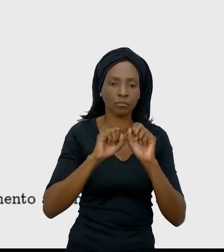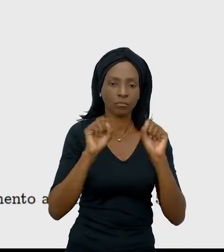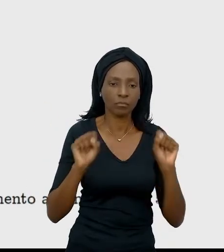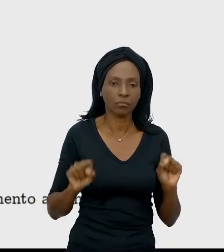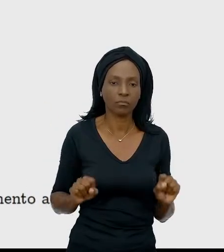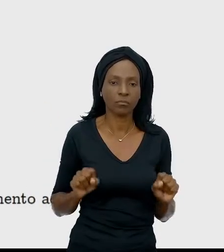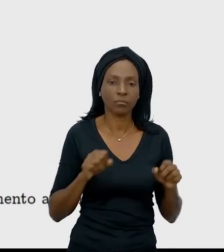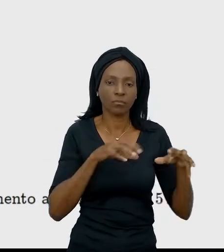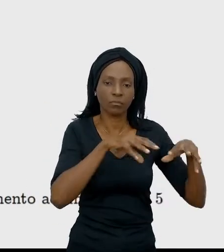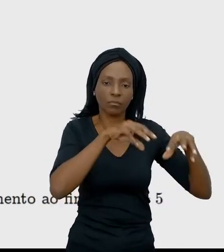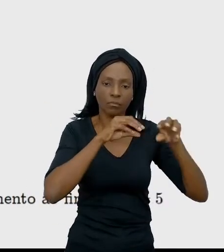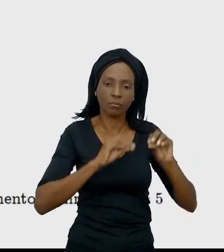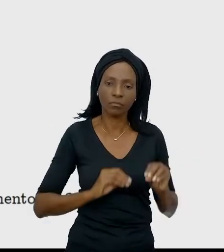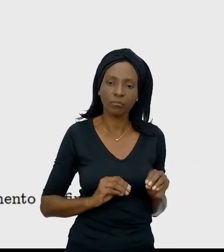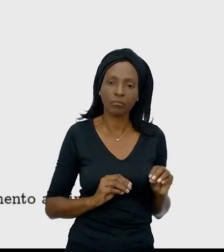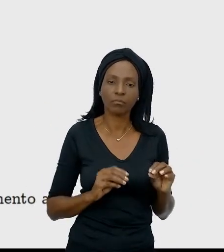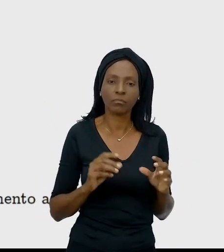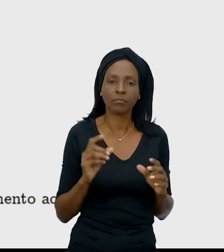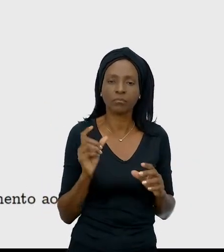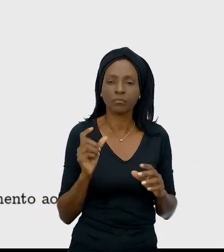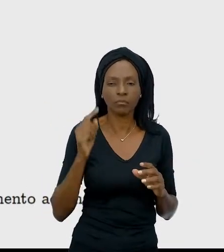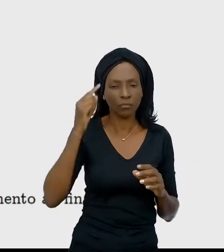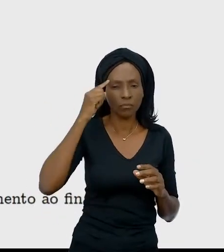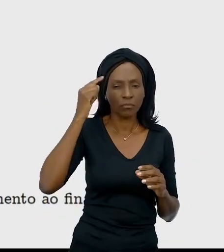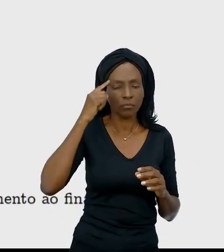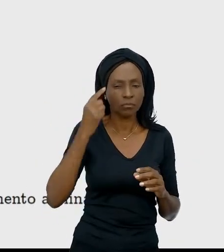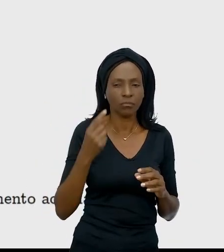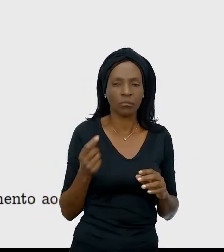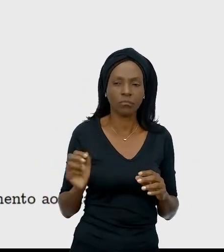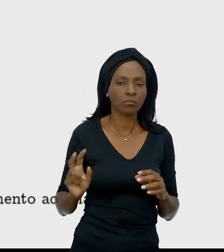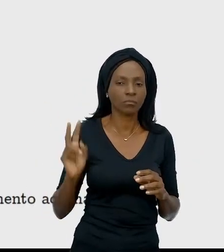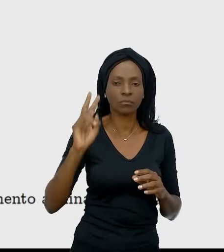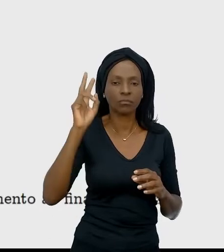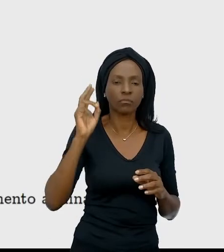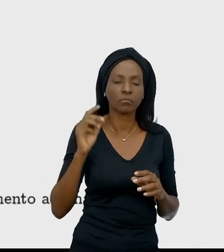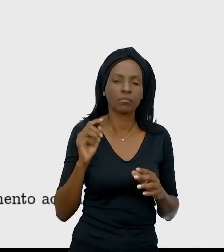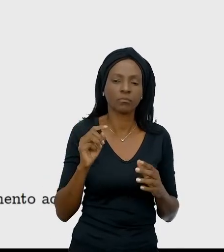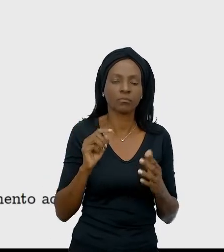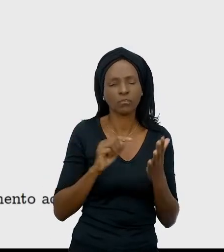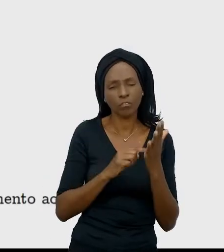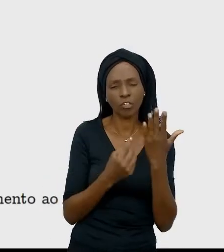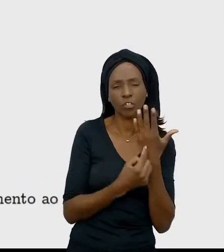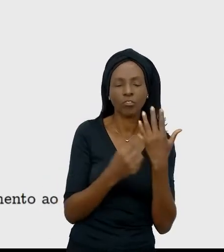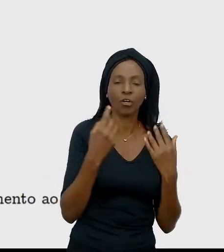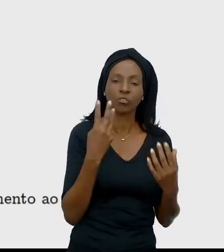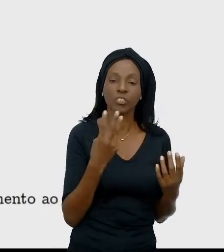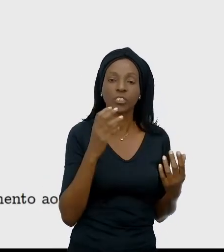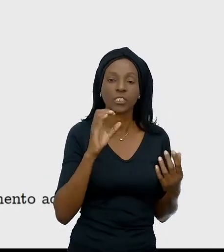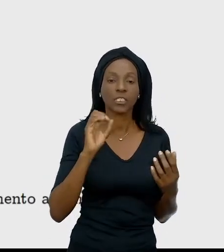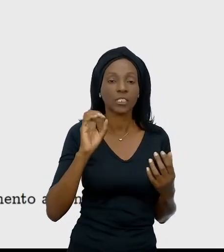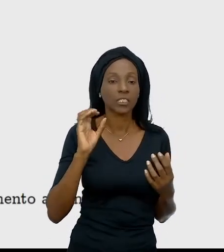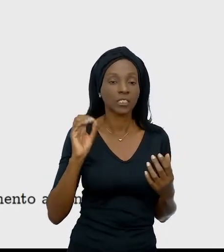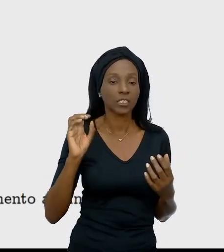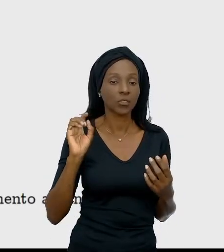de amortização de um certo tipo, pensando nesse valor hipotético de 300 mil. Então, a gente tem